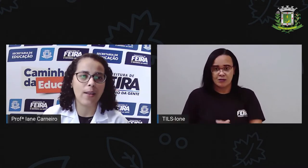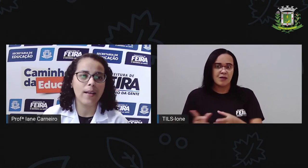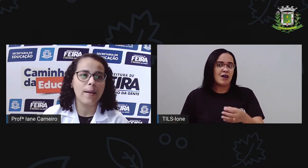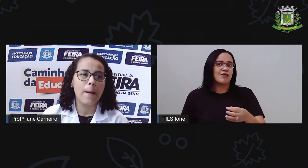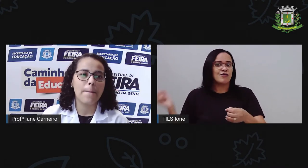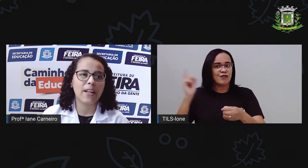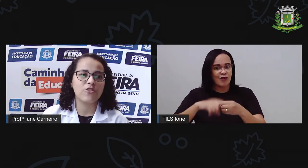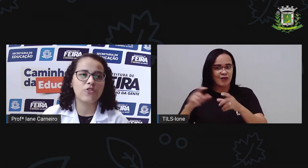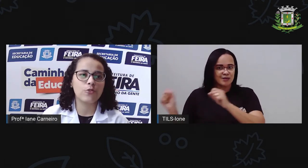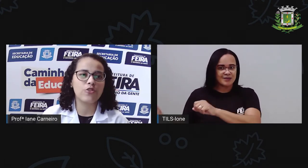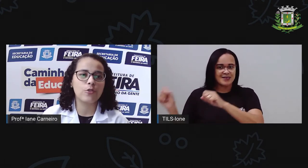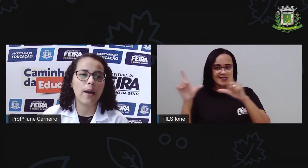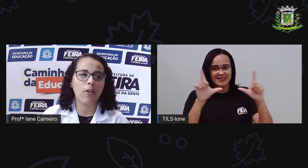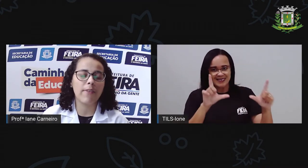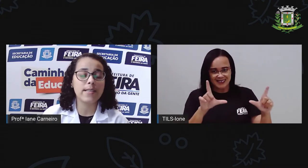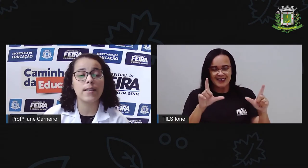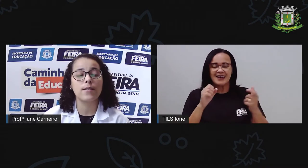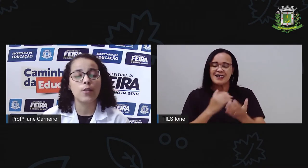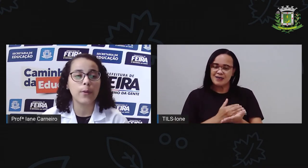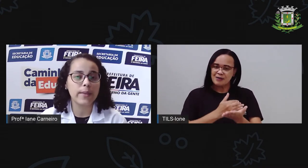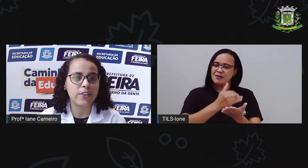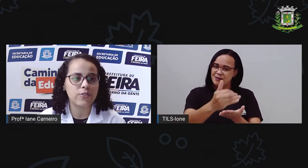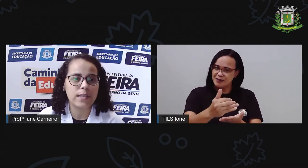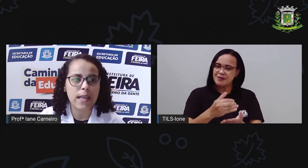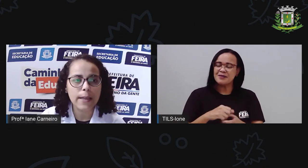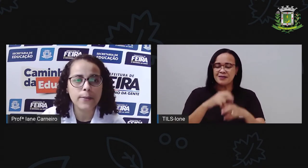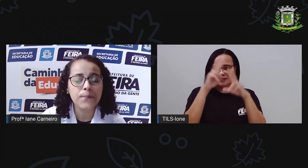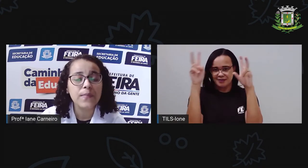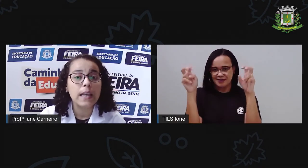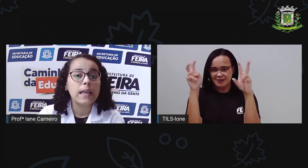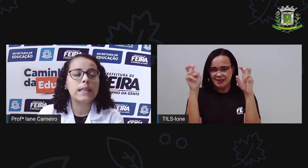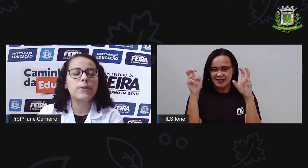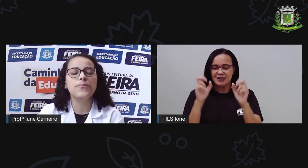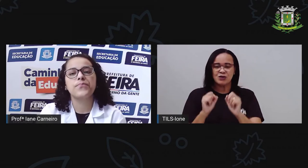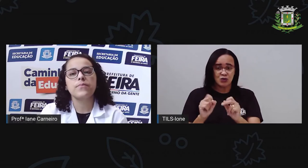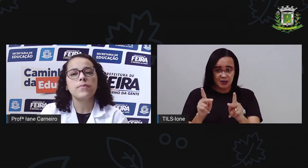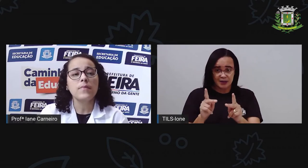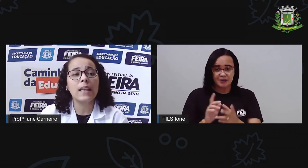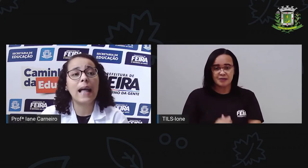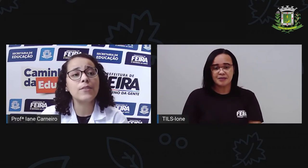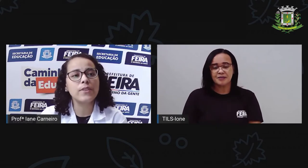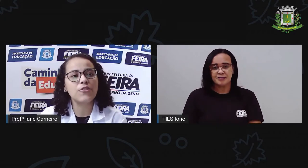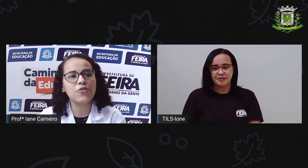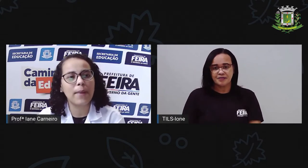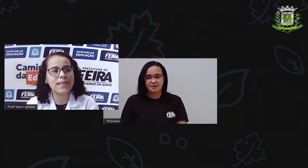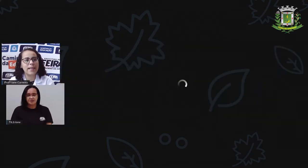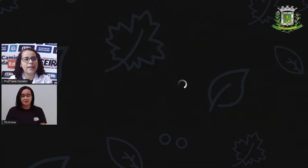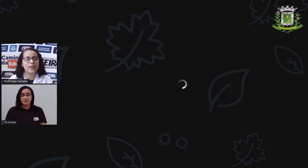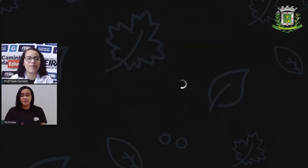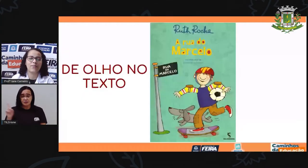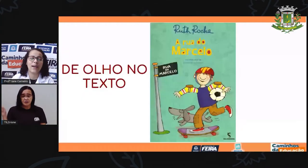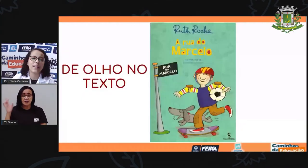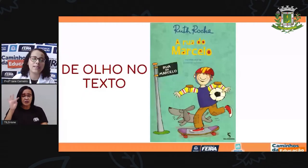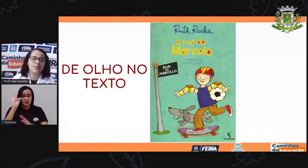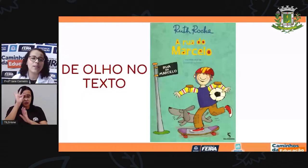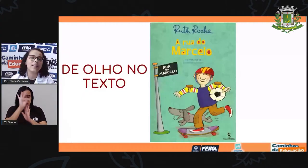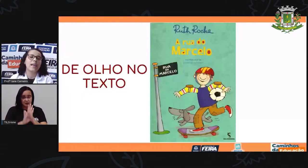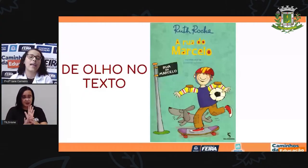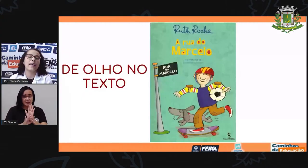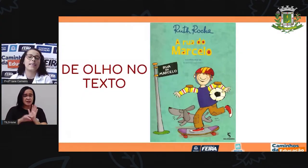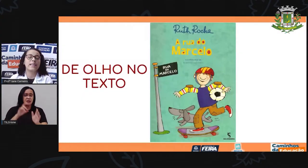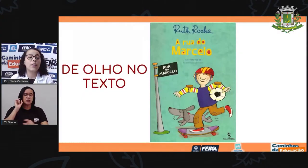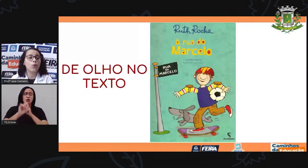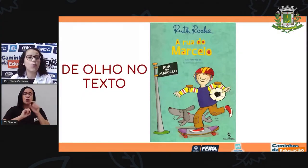aula. Para a gente continuar conversando sobre o texto. certo? Então, lá no texto de Marcelo, ele vem falando